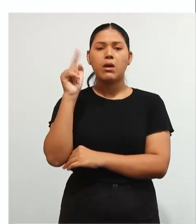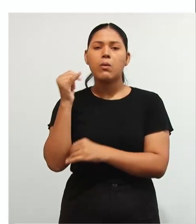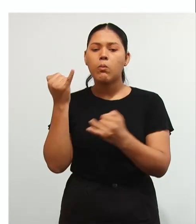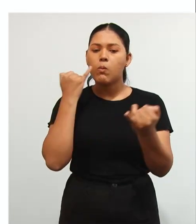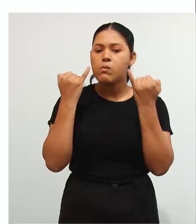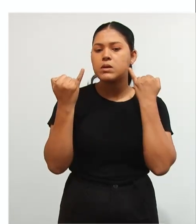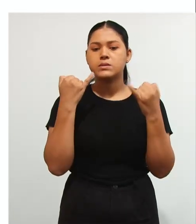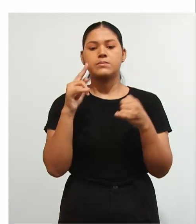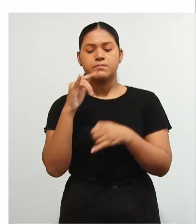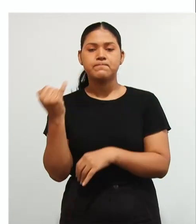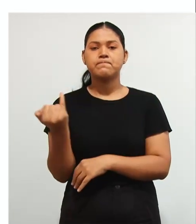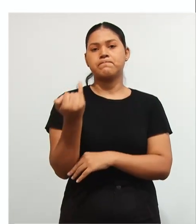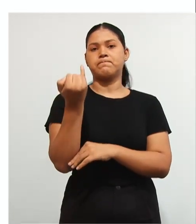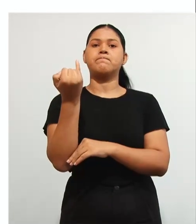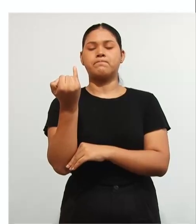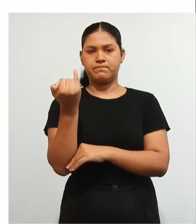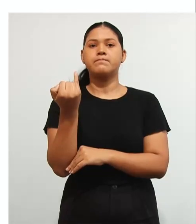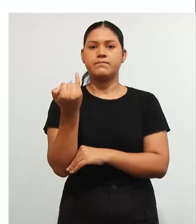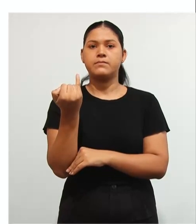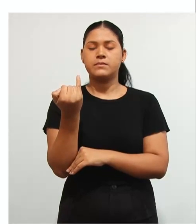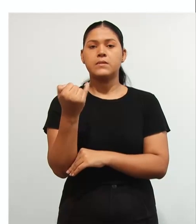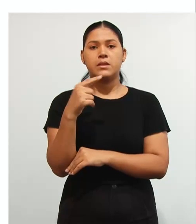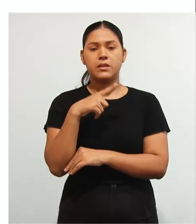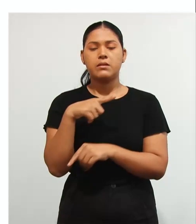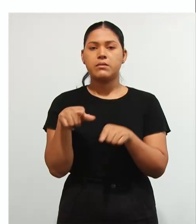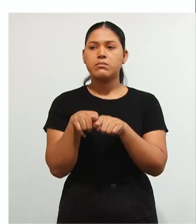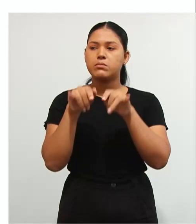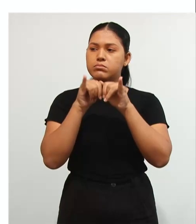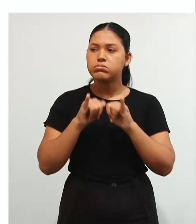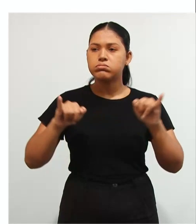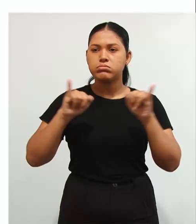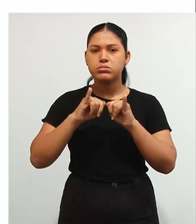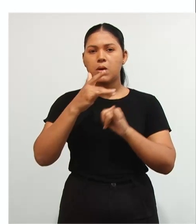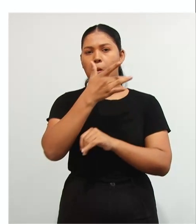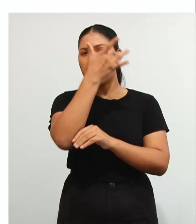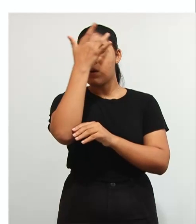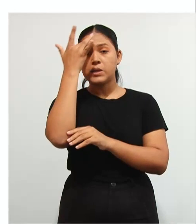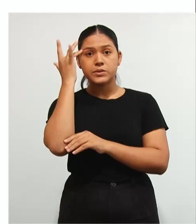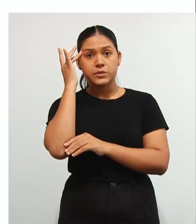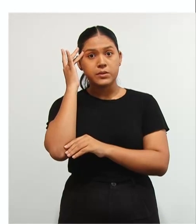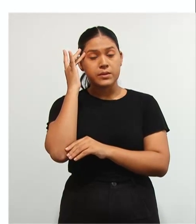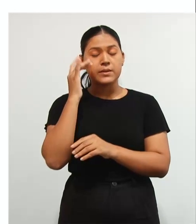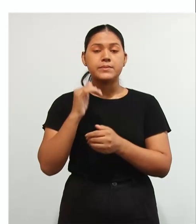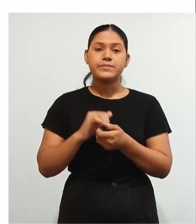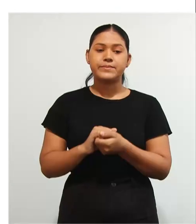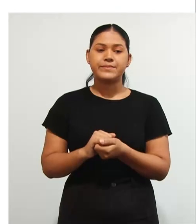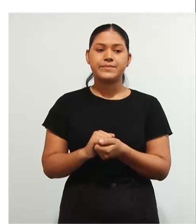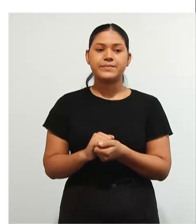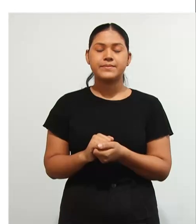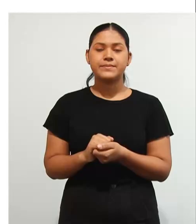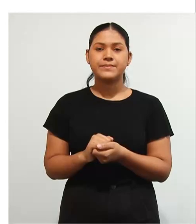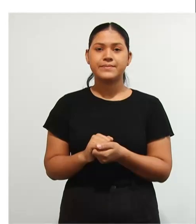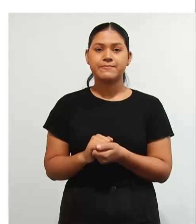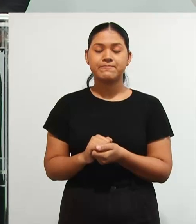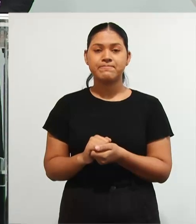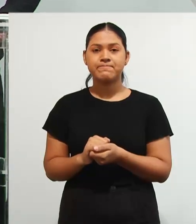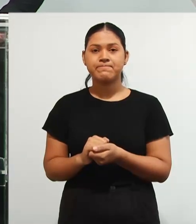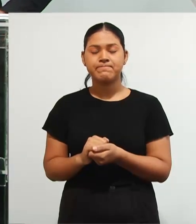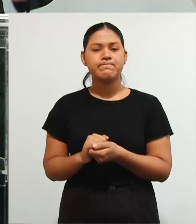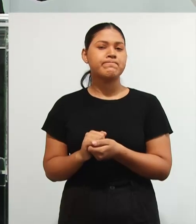uma queda da demanda, sobra um excesso de produto e a gente para de produzir aquele produto. Pelo contrário, quando eu busco mais